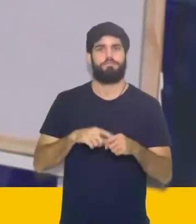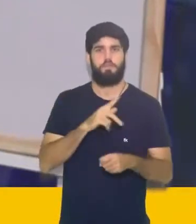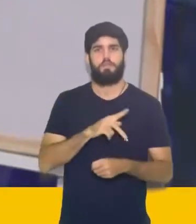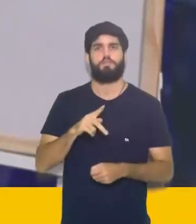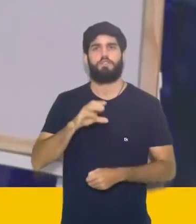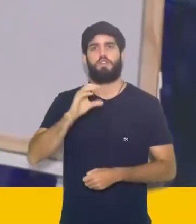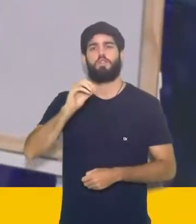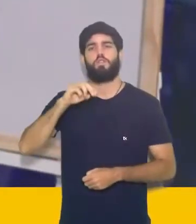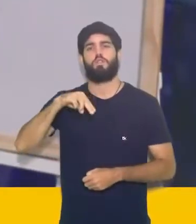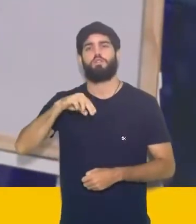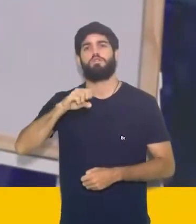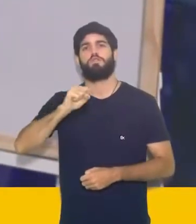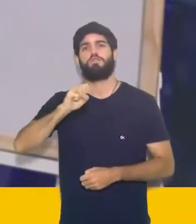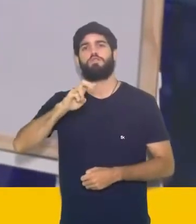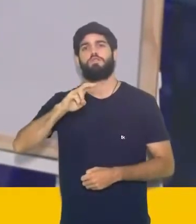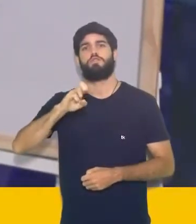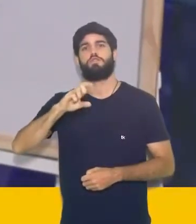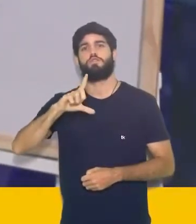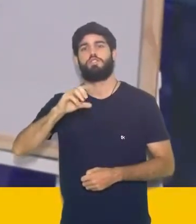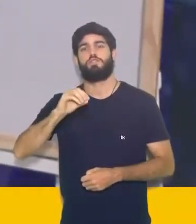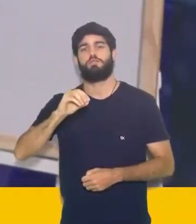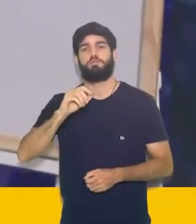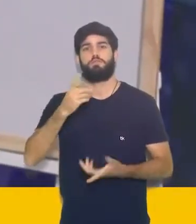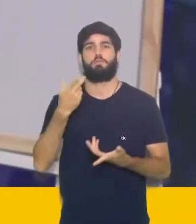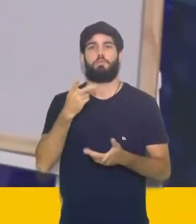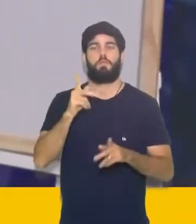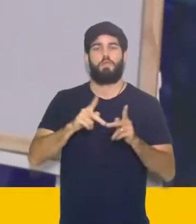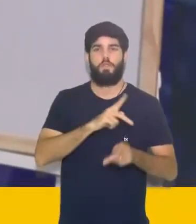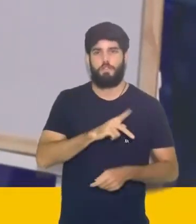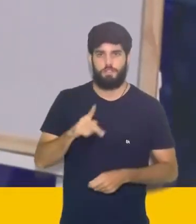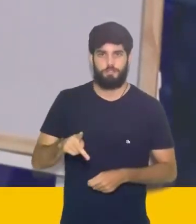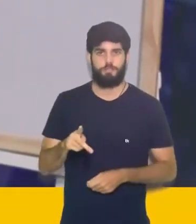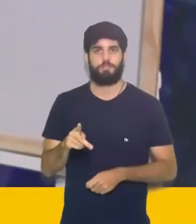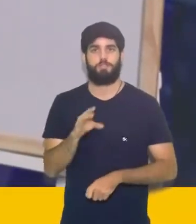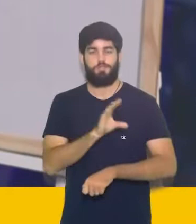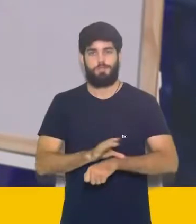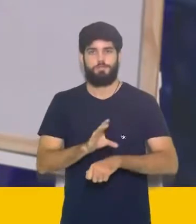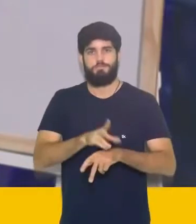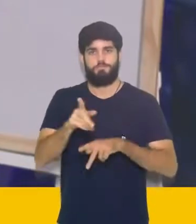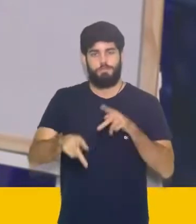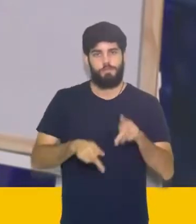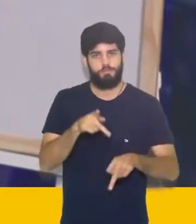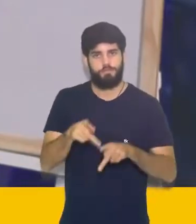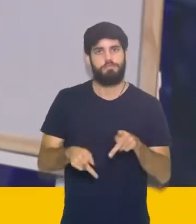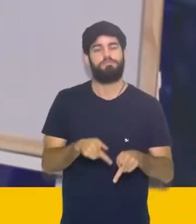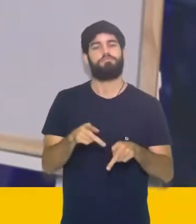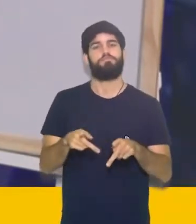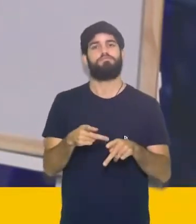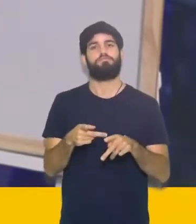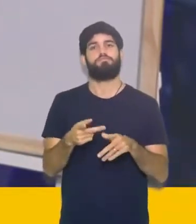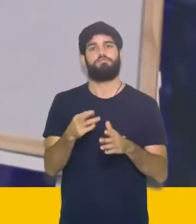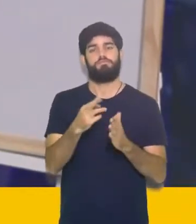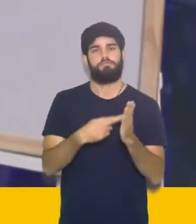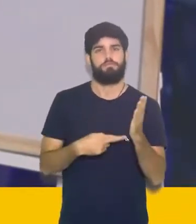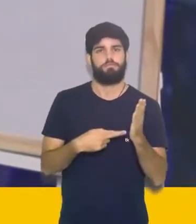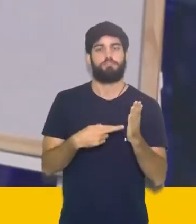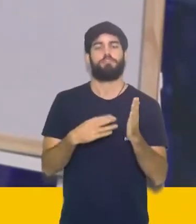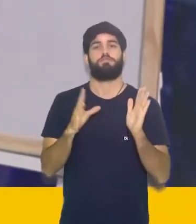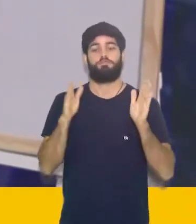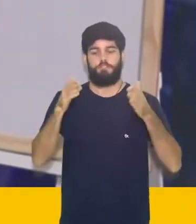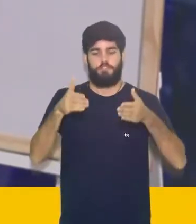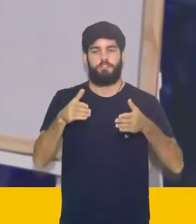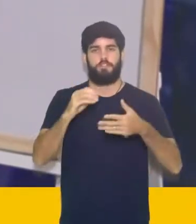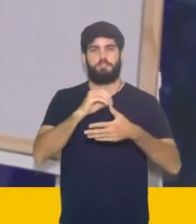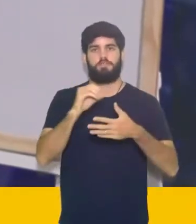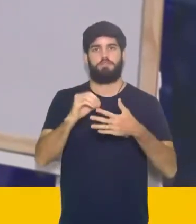volta, eu sou a professora Consuelo Brito, professora do Cursinho Popular de Caruaru. Estou aqui para fazer produção de texto com vocês para o